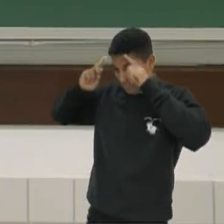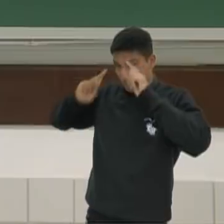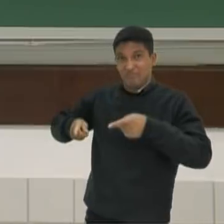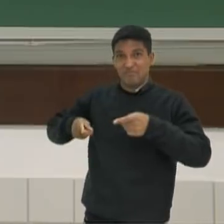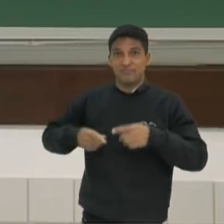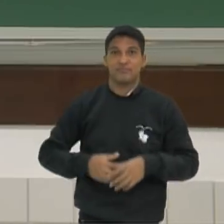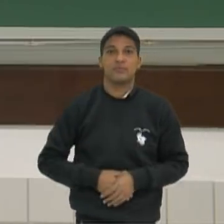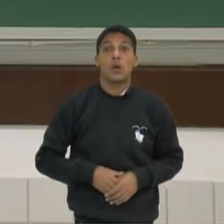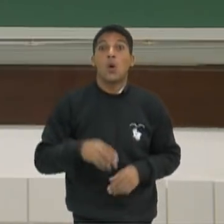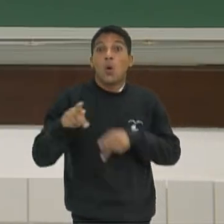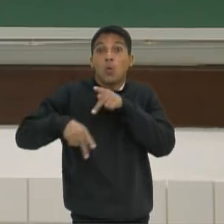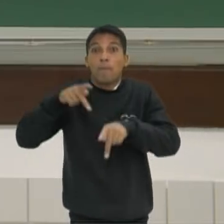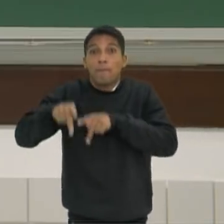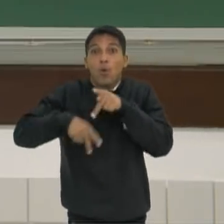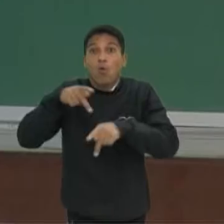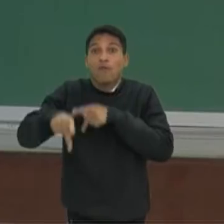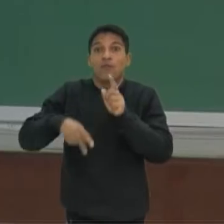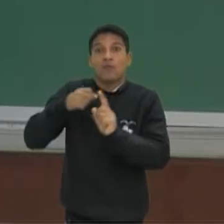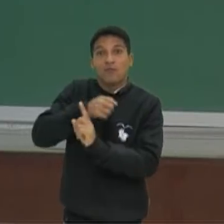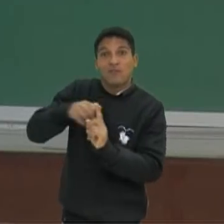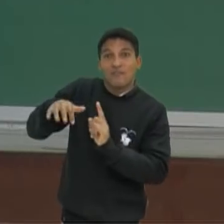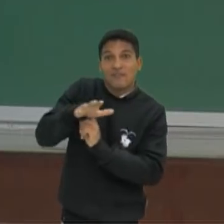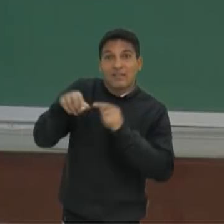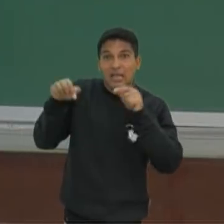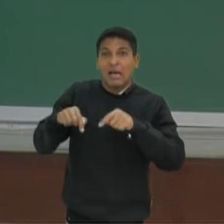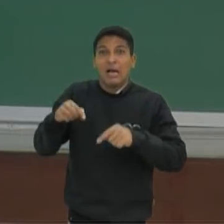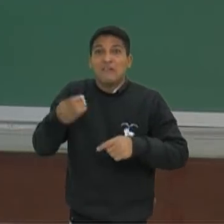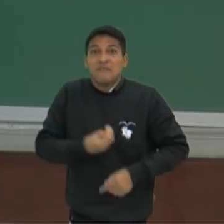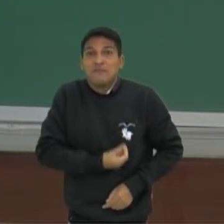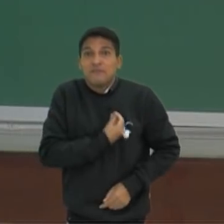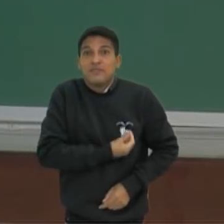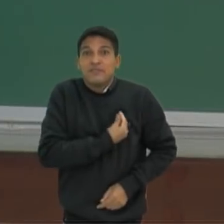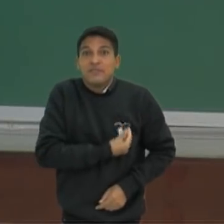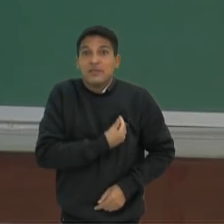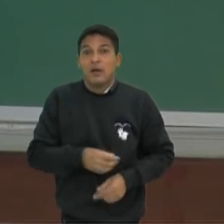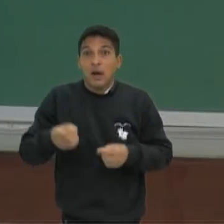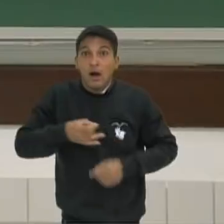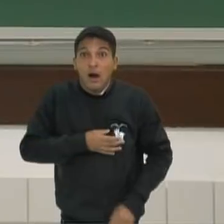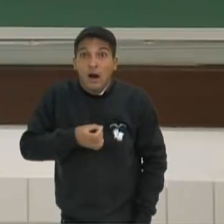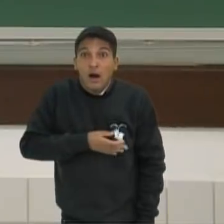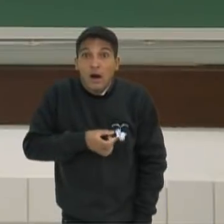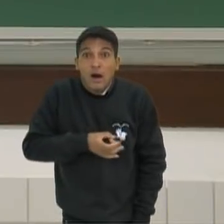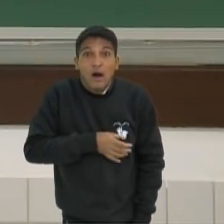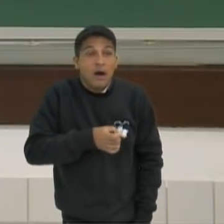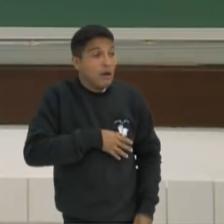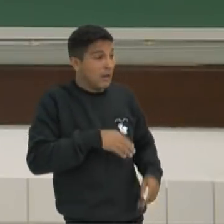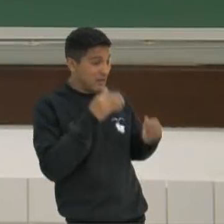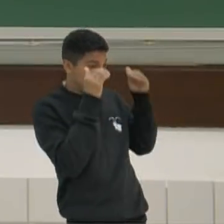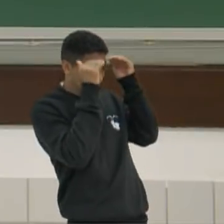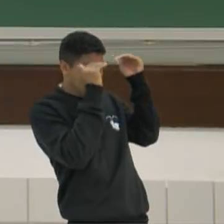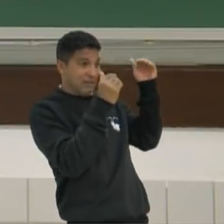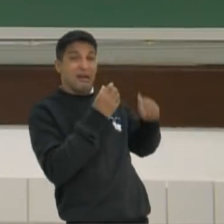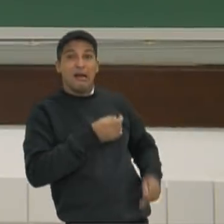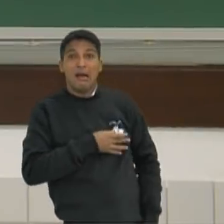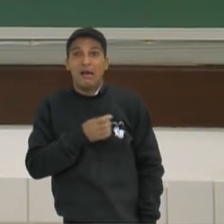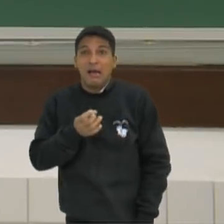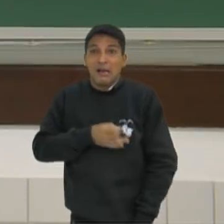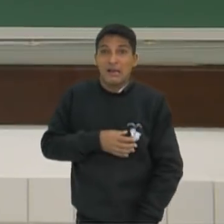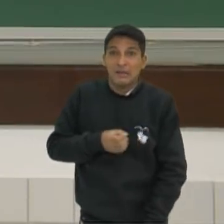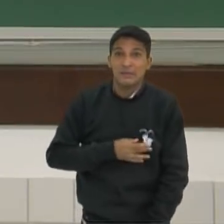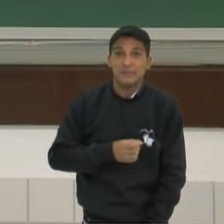E como esse medo permeava a mentalidade das pessoas e a possibilidade desse medo do amanhã ele